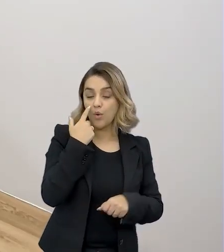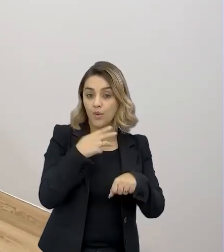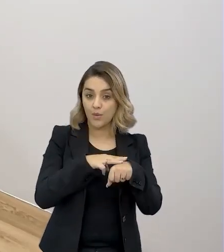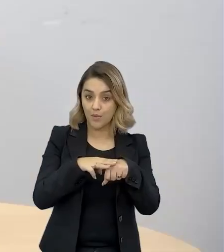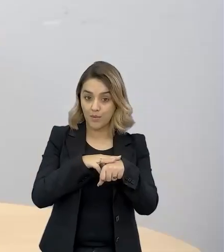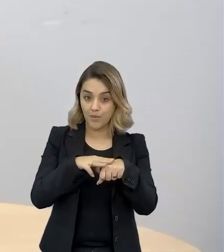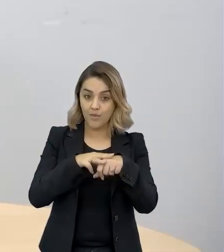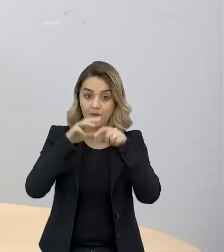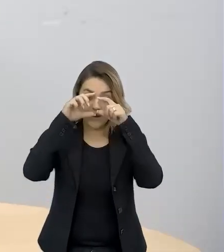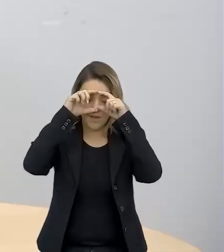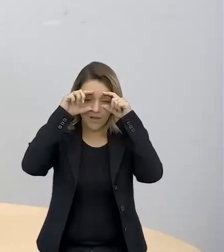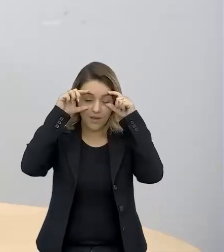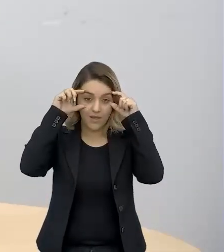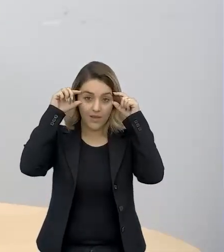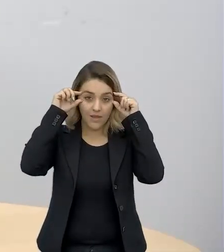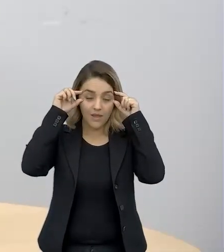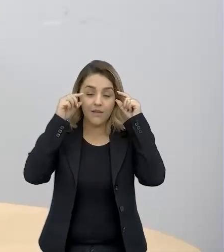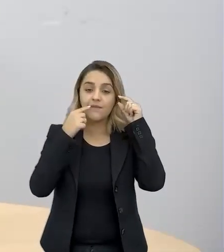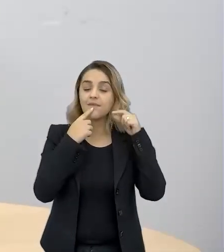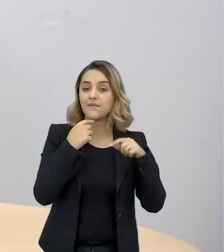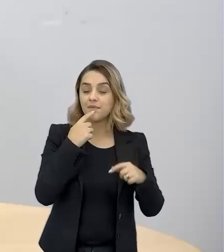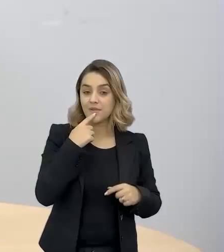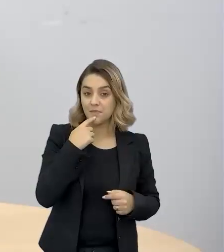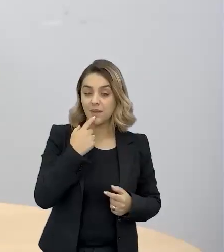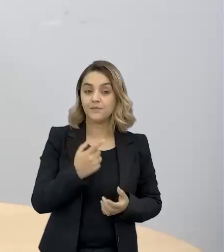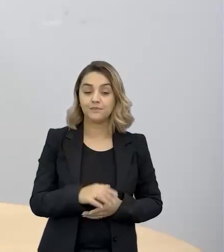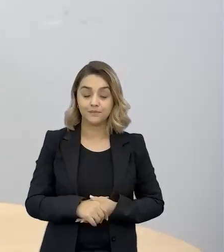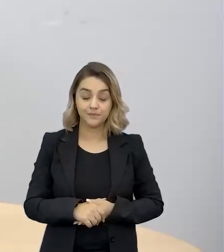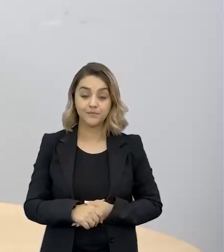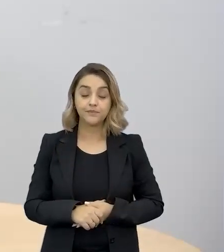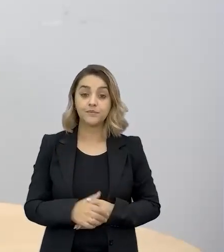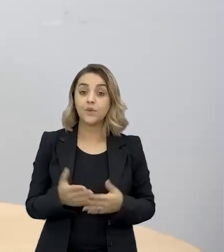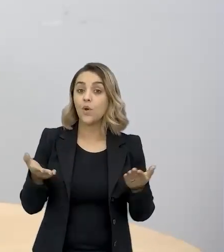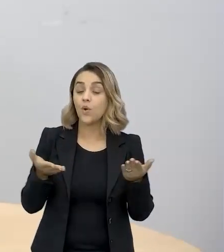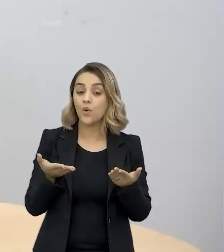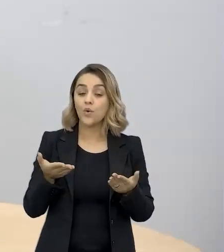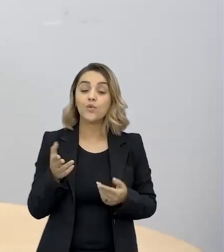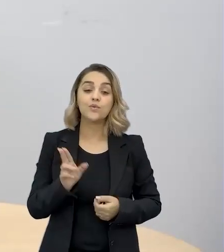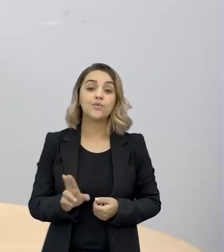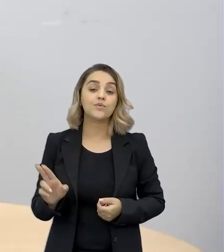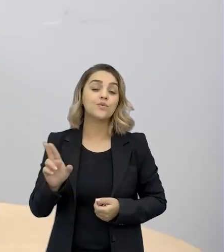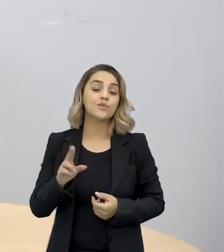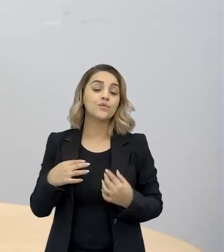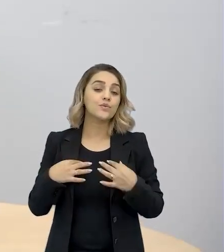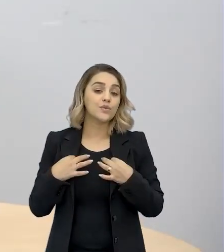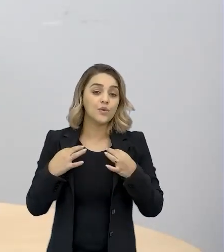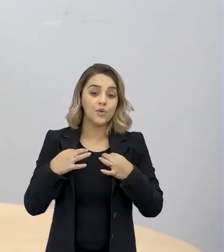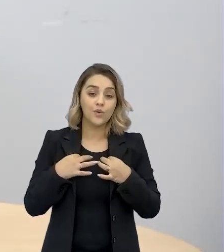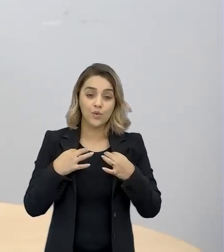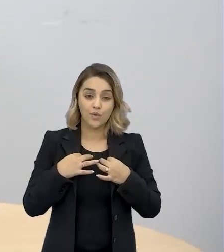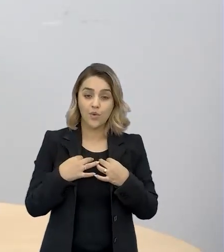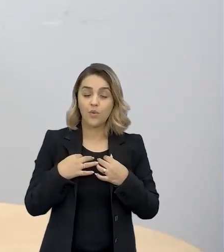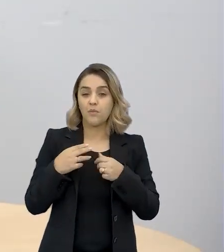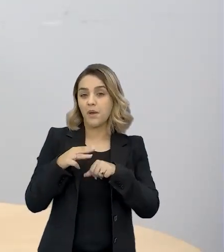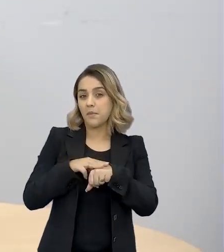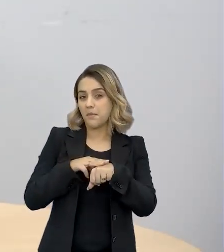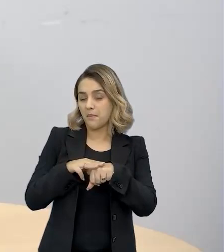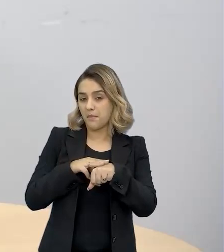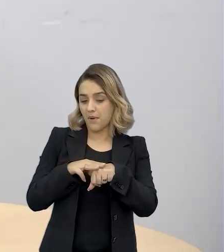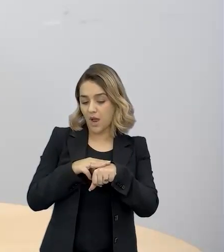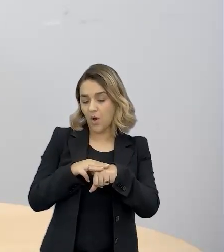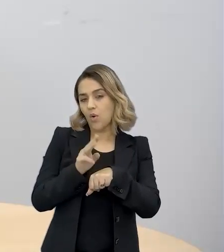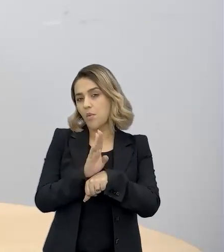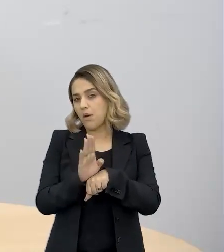com hastes coloridas em vermelho. E hoje eu estou vestindo uma roupa em tons todos